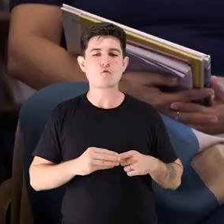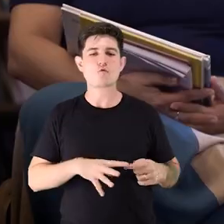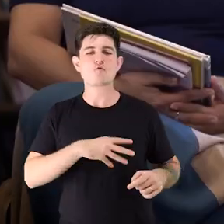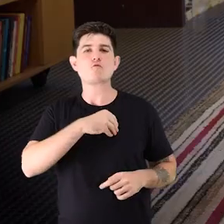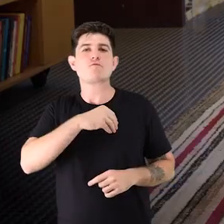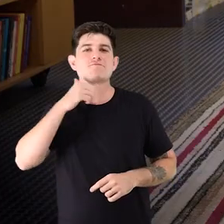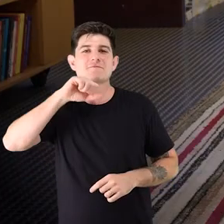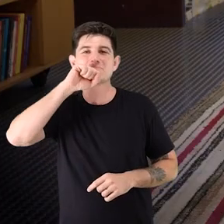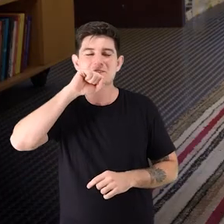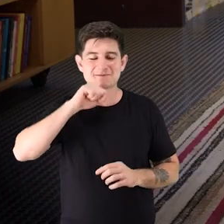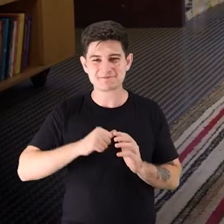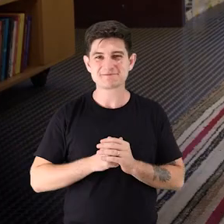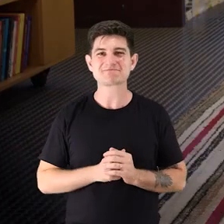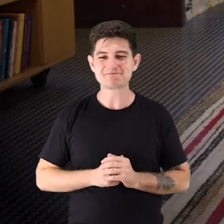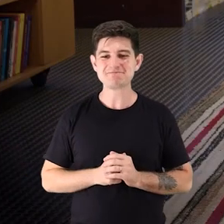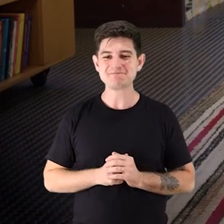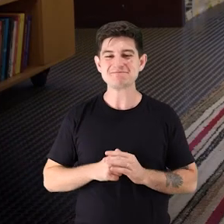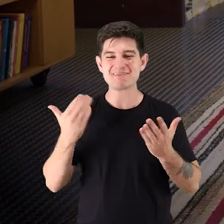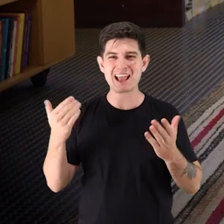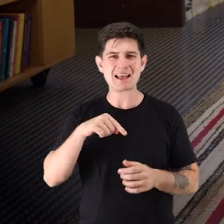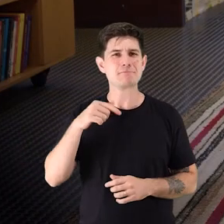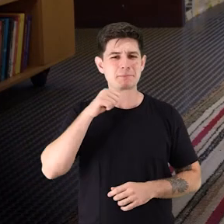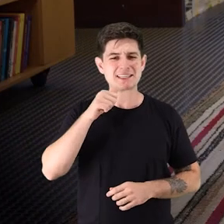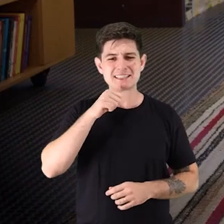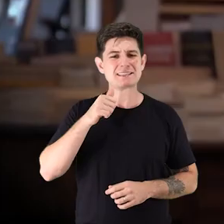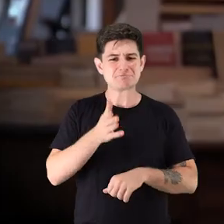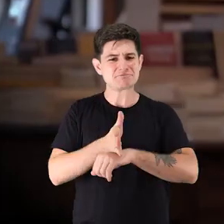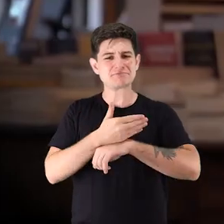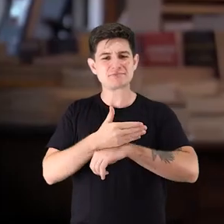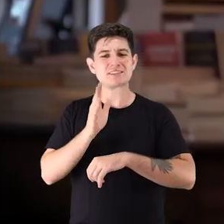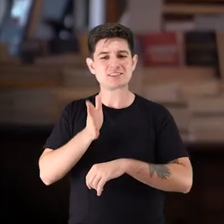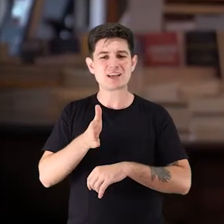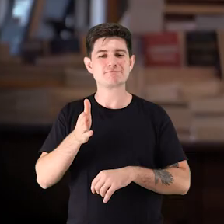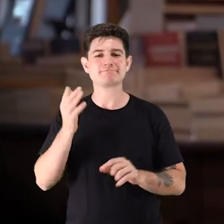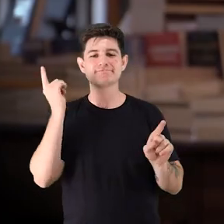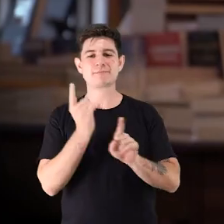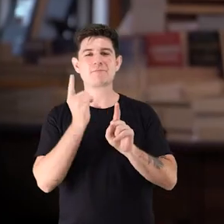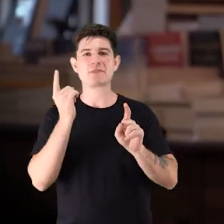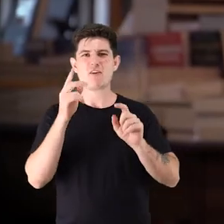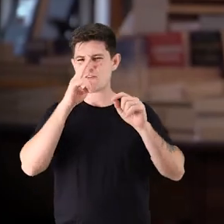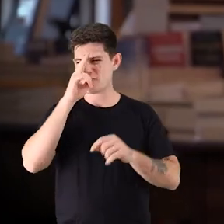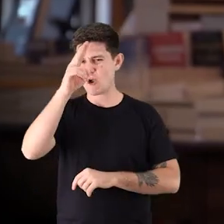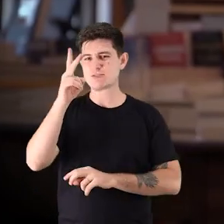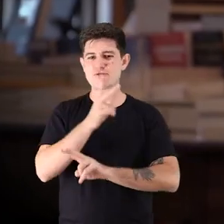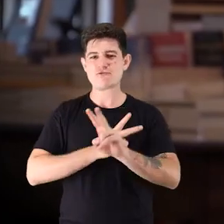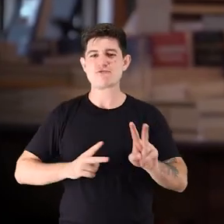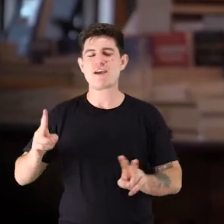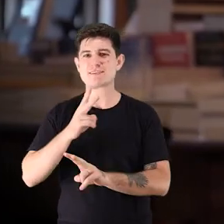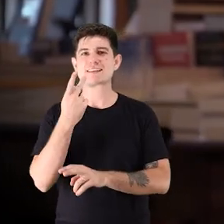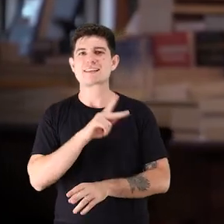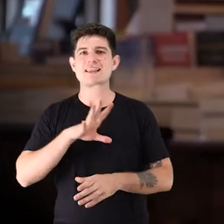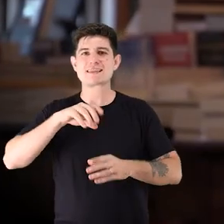busca de confort y en el pecho calentito y seguro de su madre. Desde muy pronto, todos descubrieron la fuerza